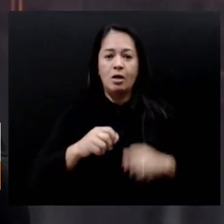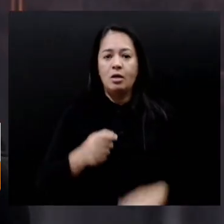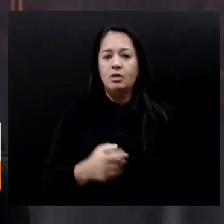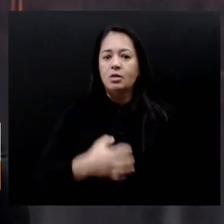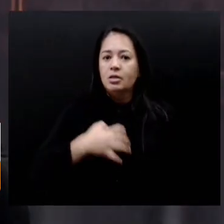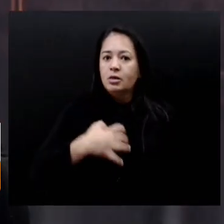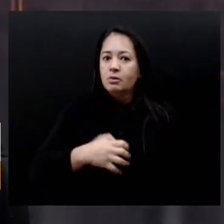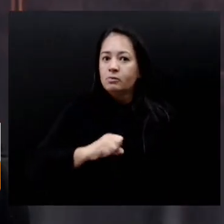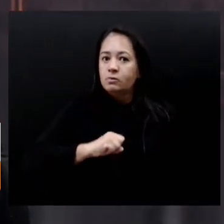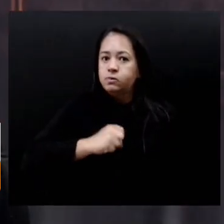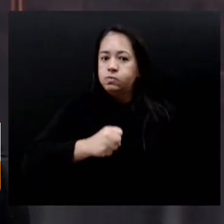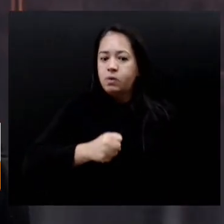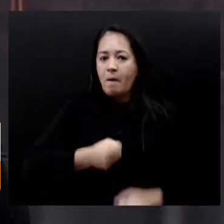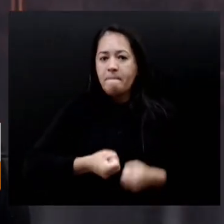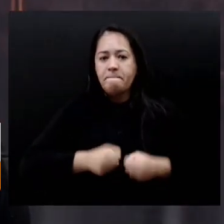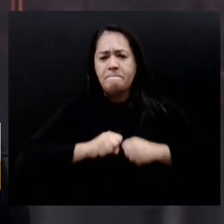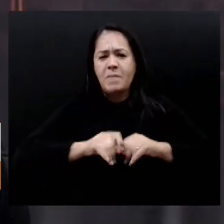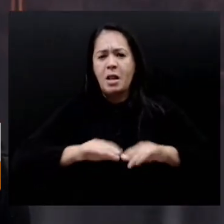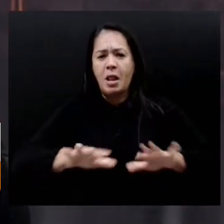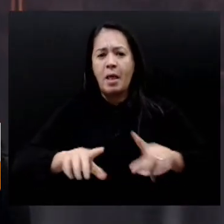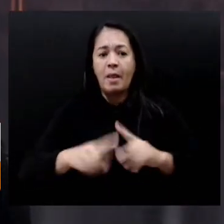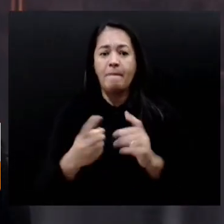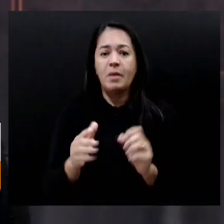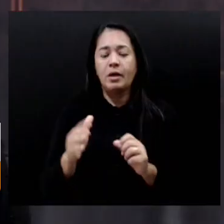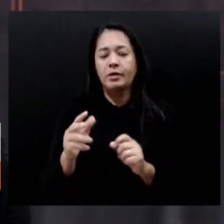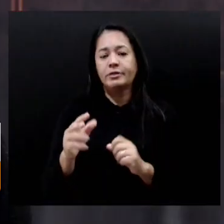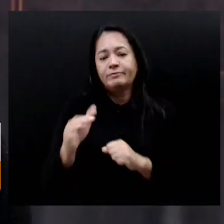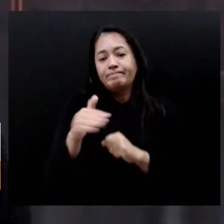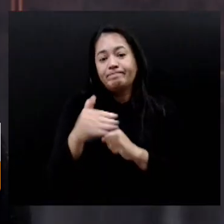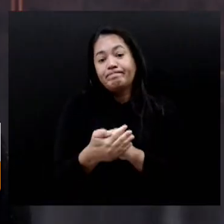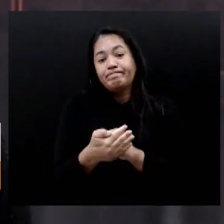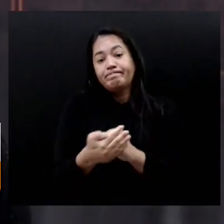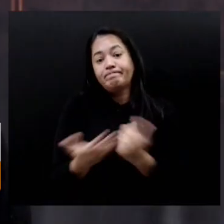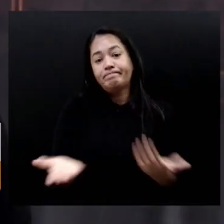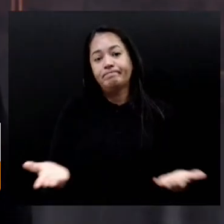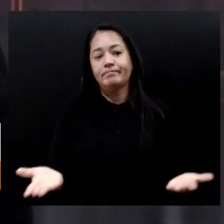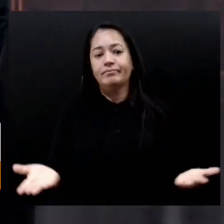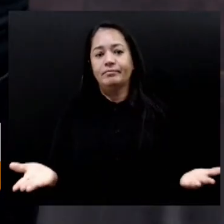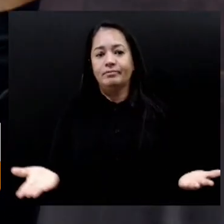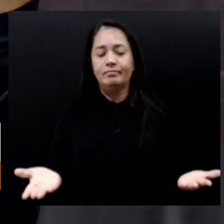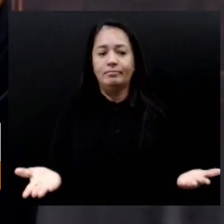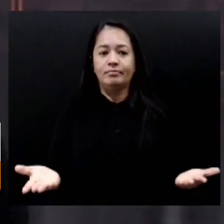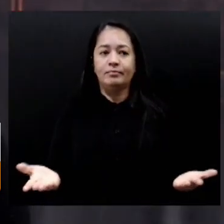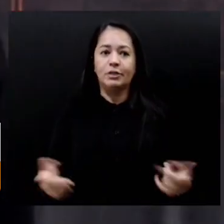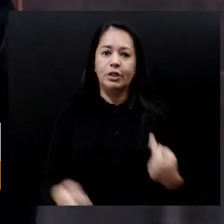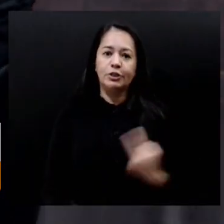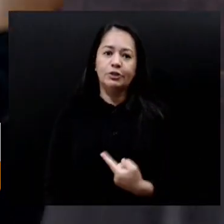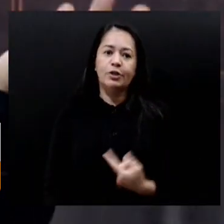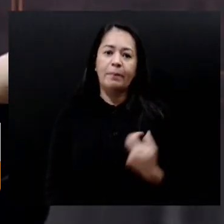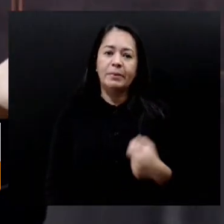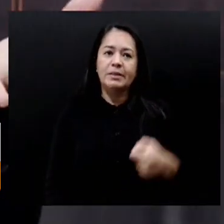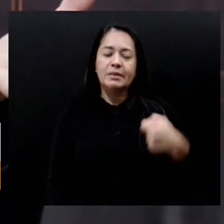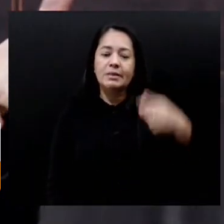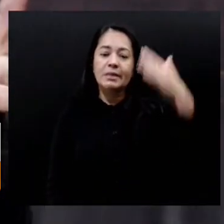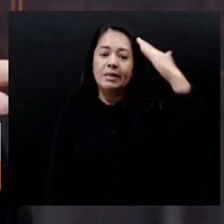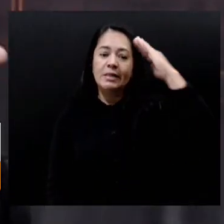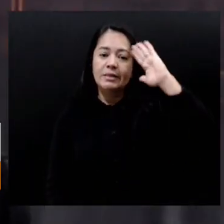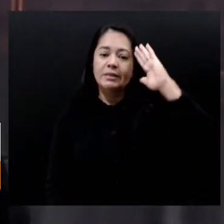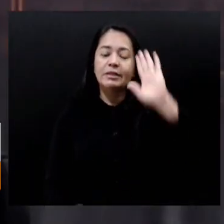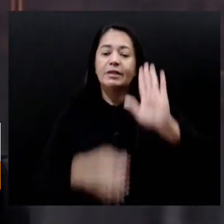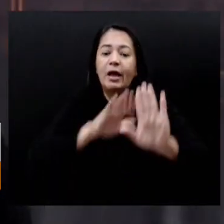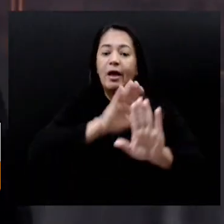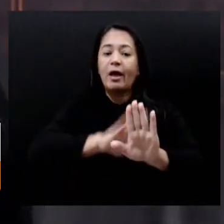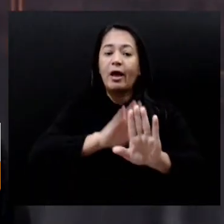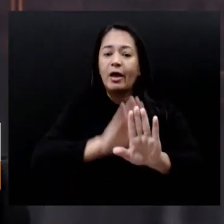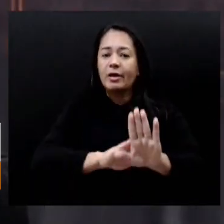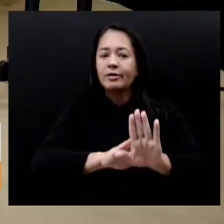estão protegidas de alguma forma, né. Aí a gente vai ter que entender o pano de fundo de cada um, É né, que a eu